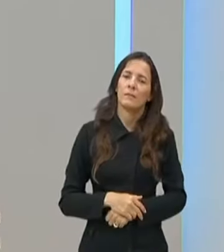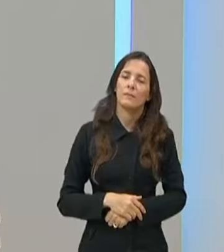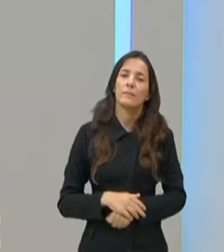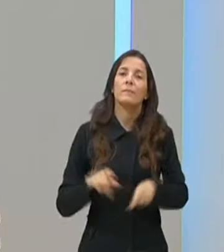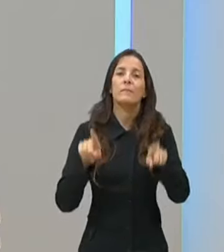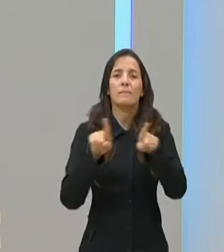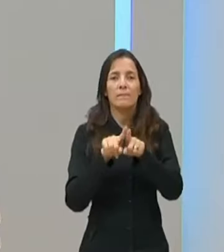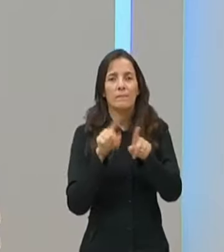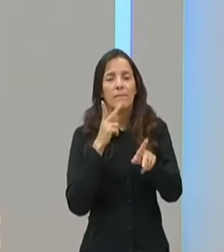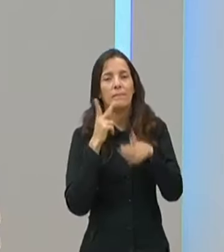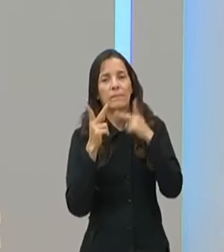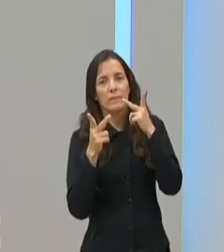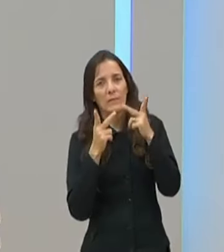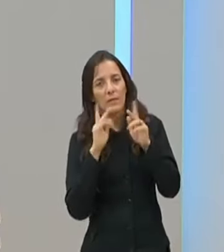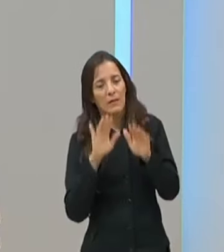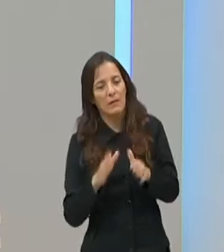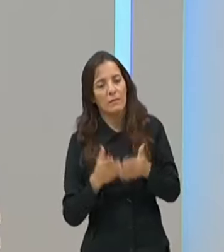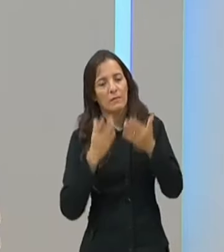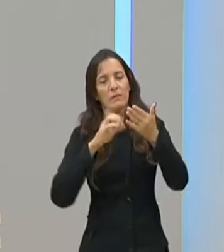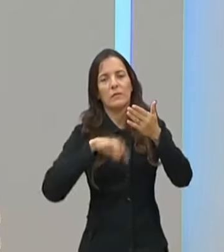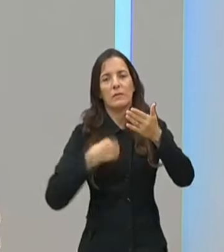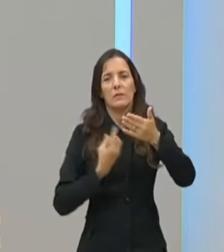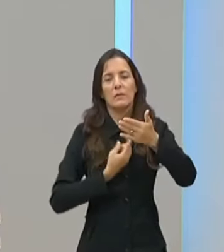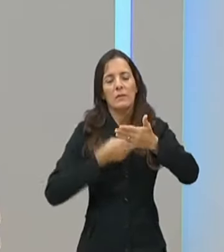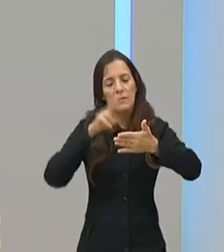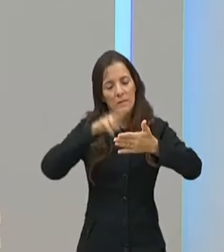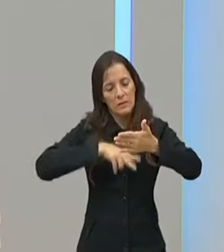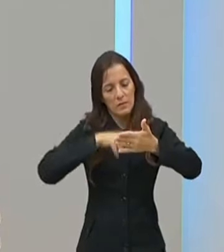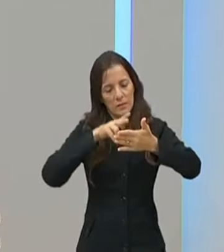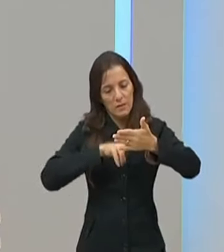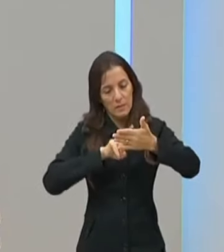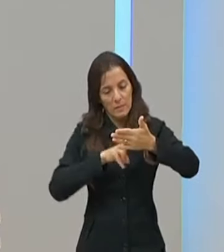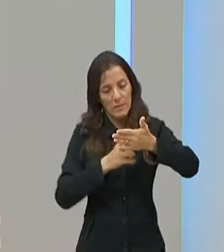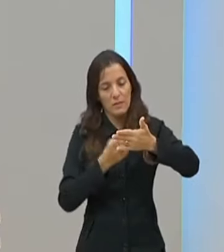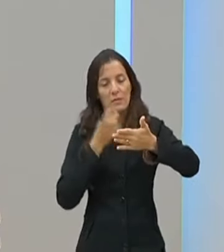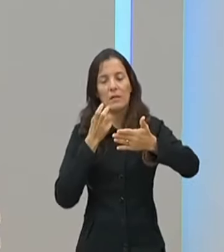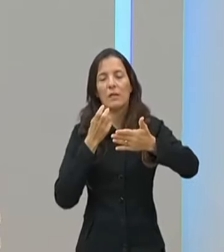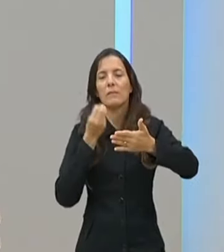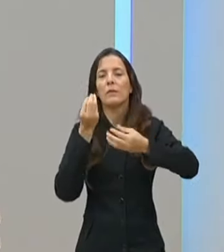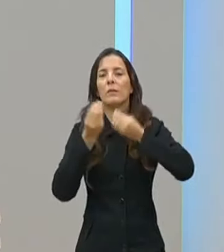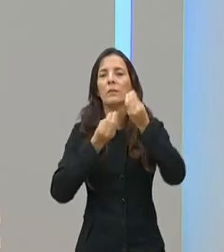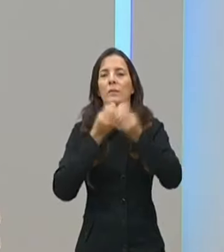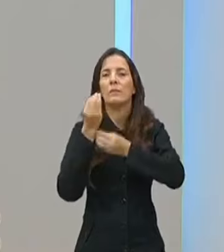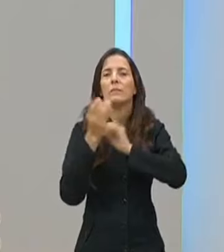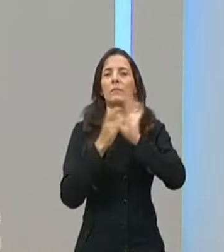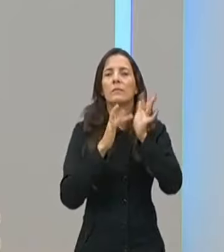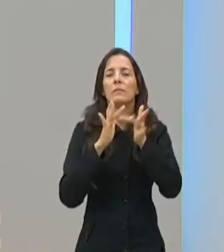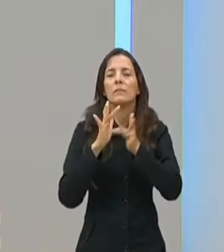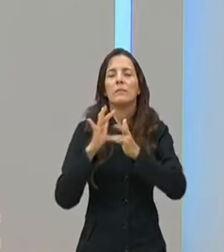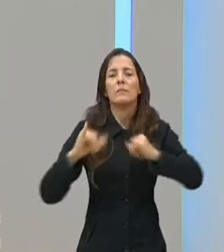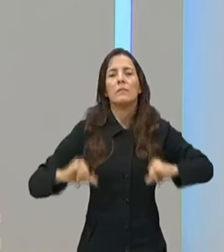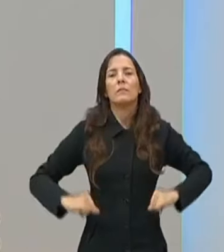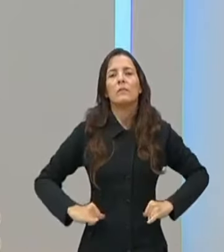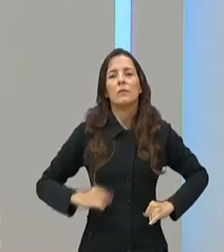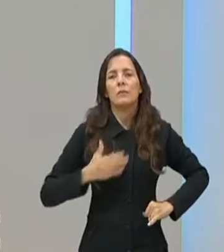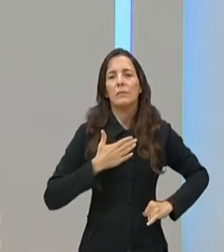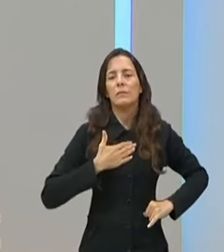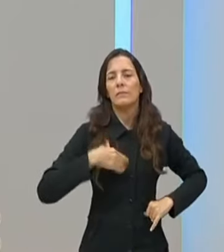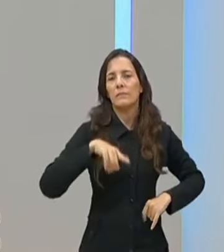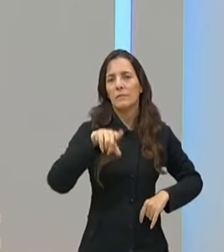Jesus sofreu por nós. E os versículos já falam por si só, sem precisar de tanta